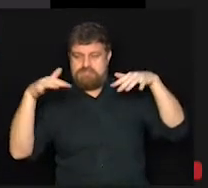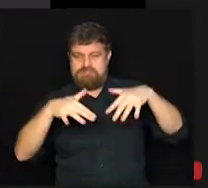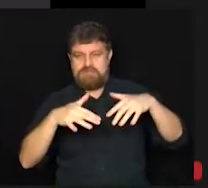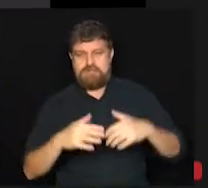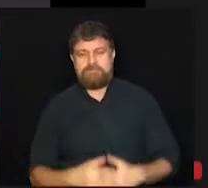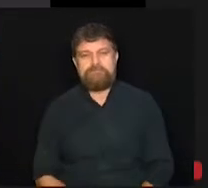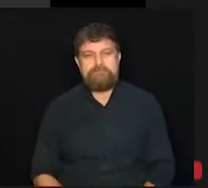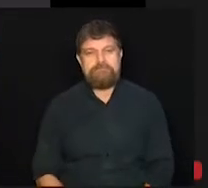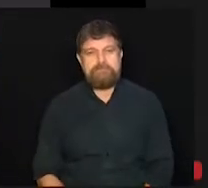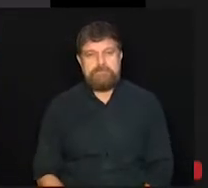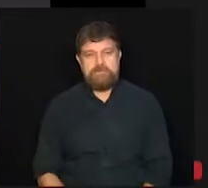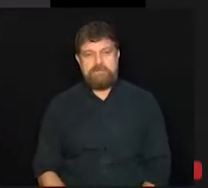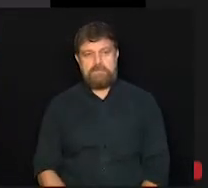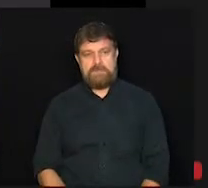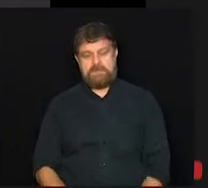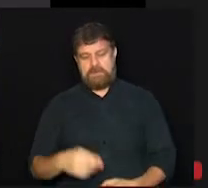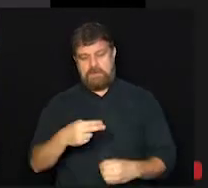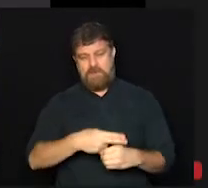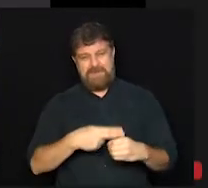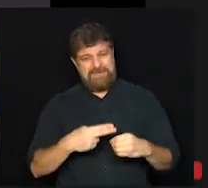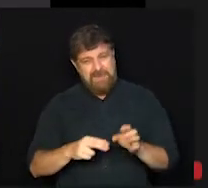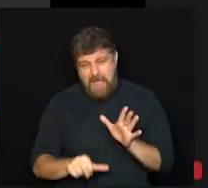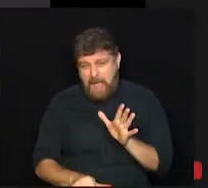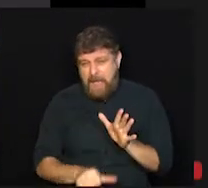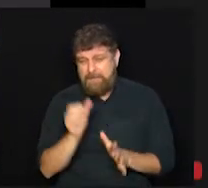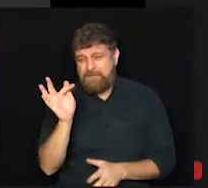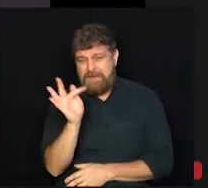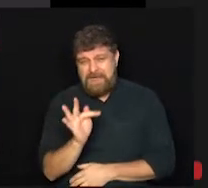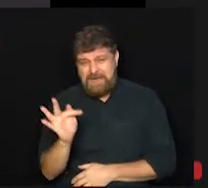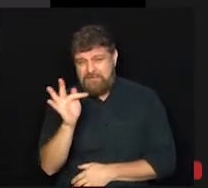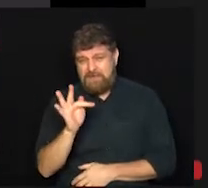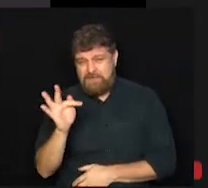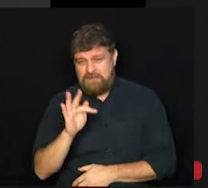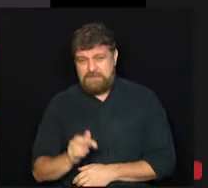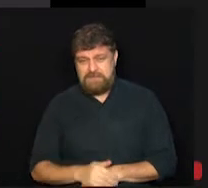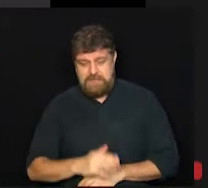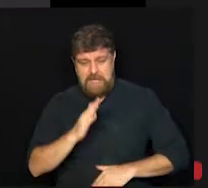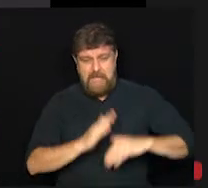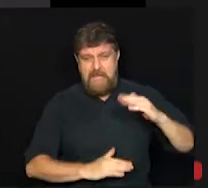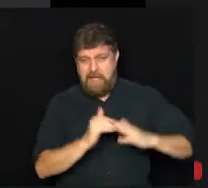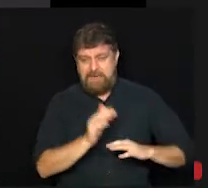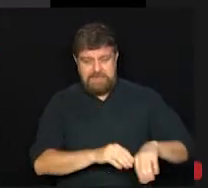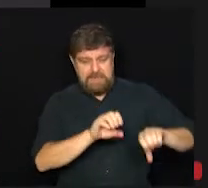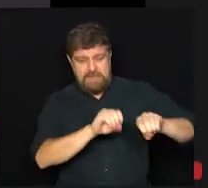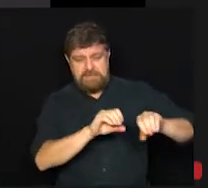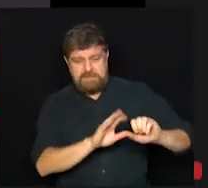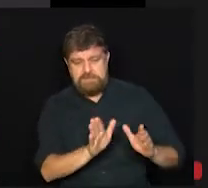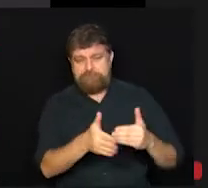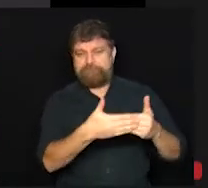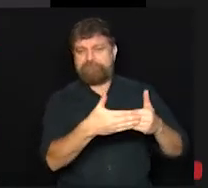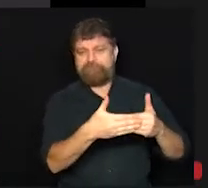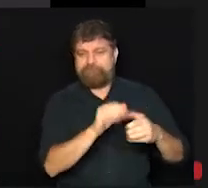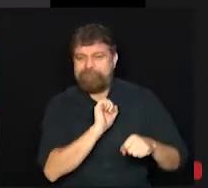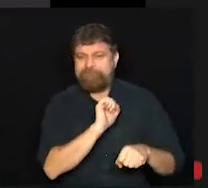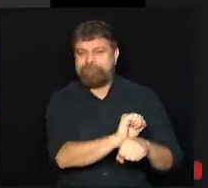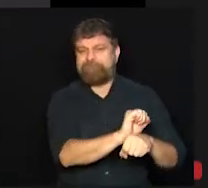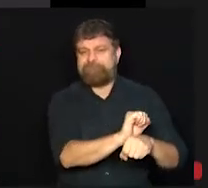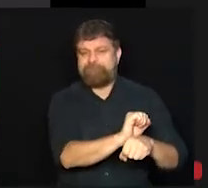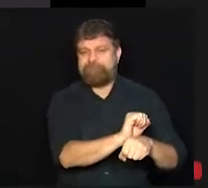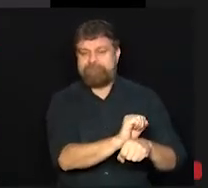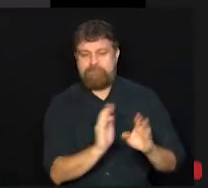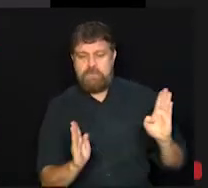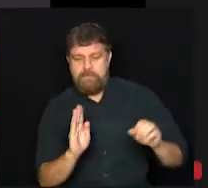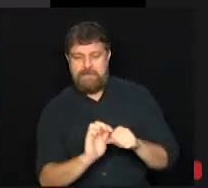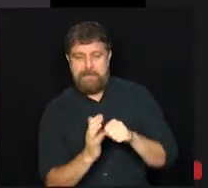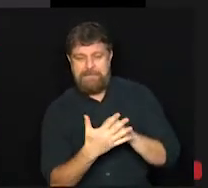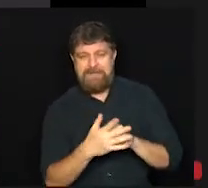Então, a Unicamp foi a primeira universidade a suspender as suas atividades na época da pandemia. Então, dia